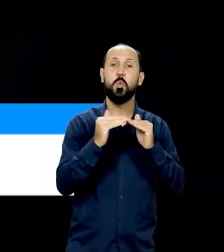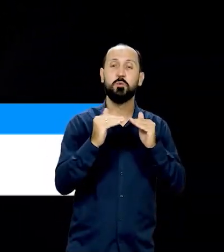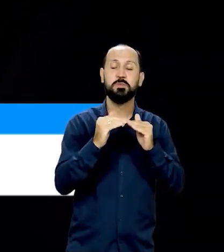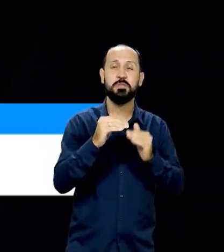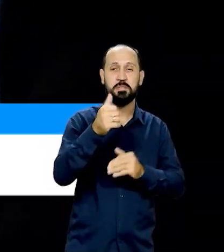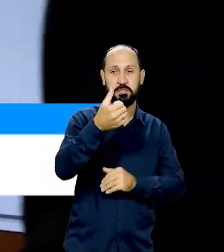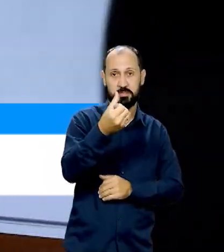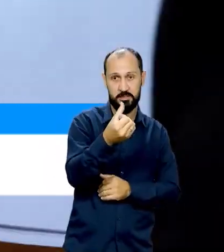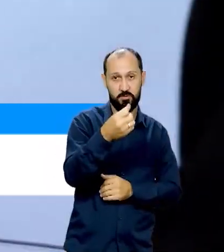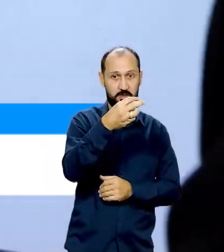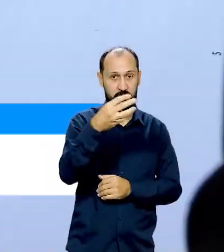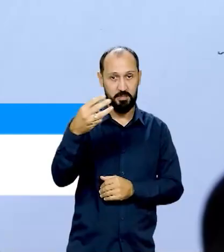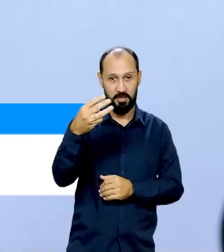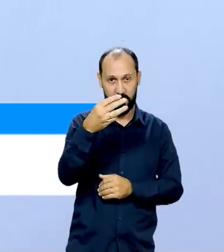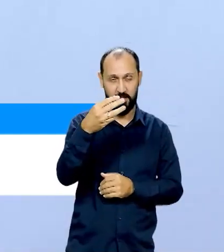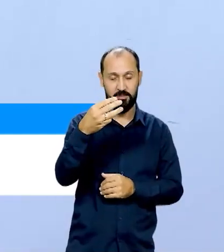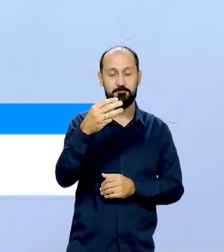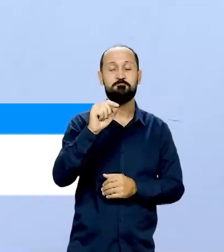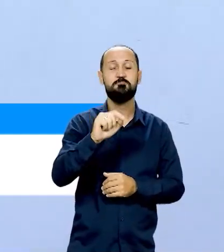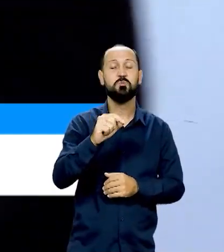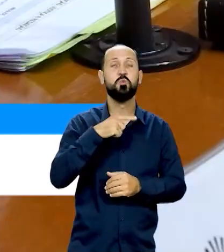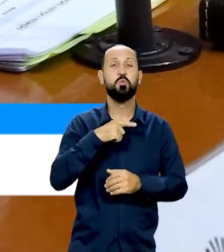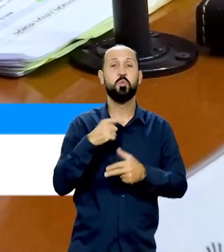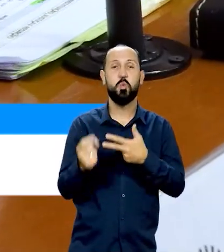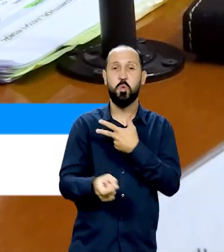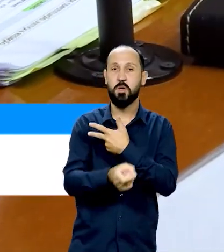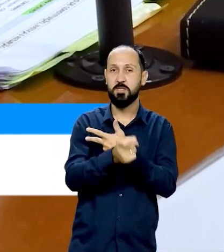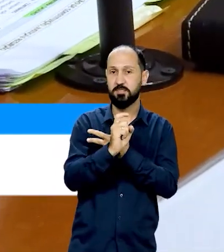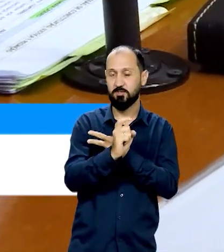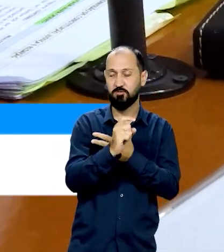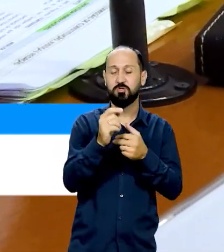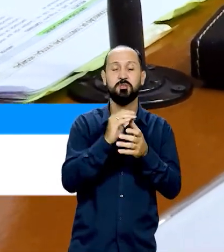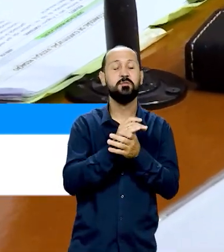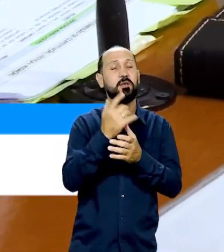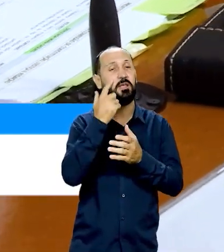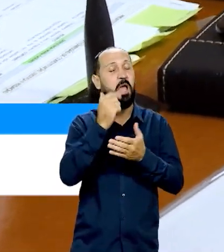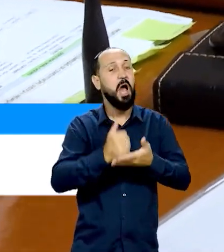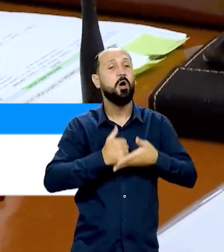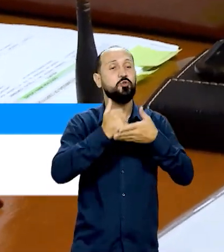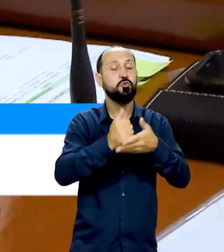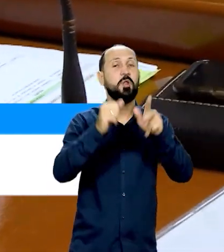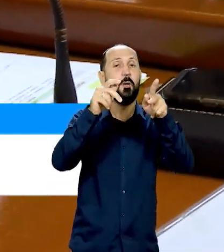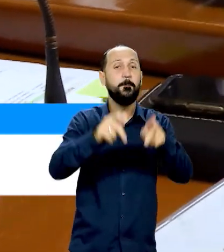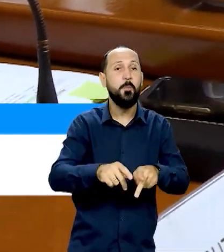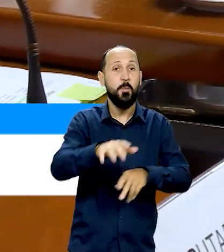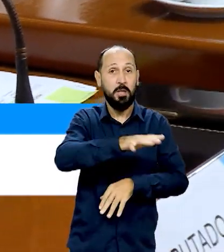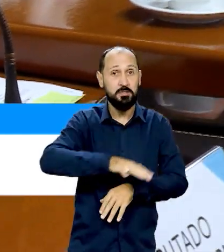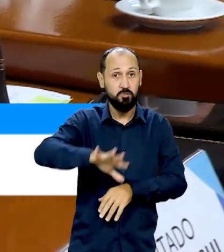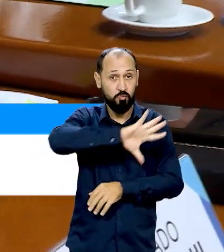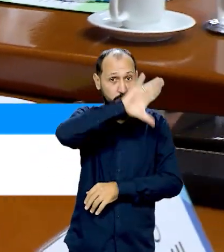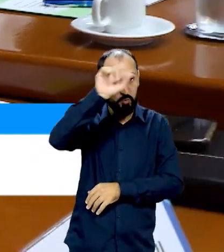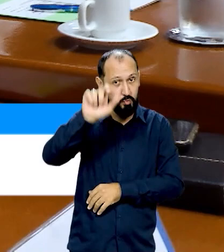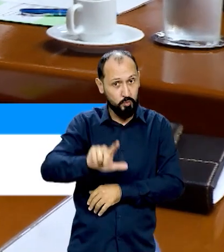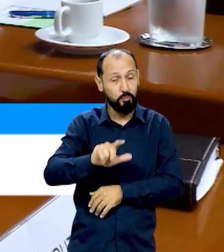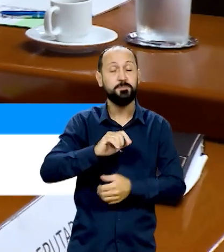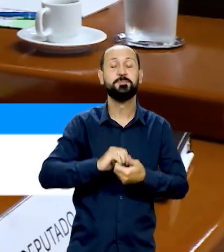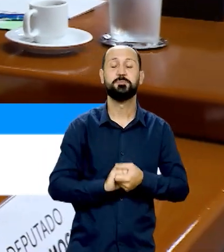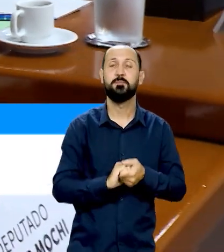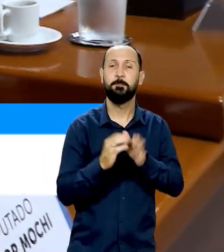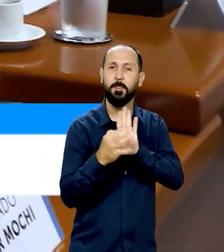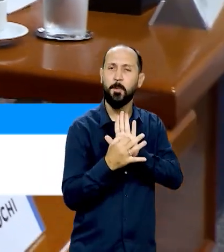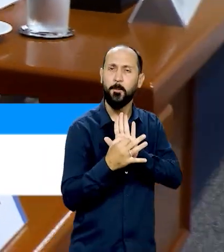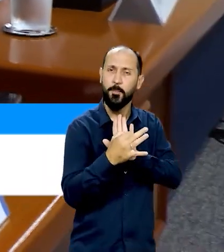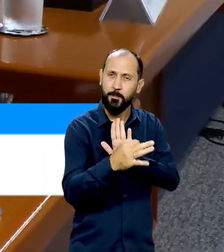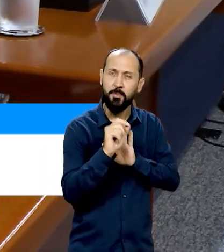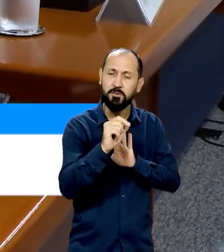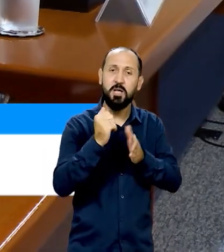projeto de lei 133 de 2023 do Poder Executivo, que beneficia a população sul-mato-grossense.